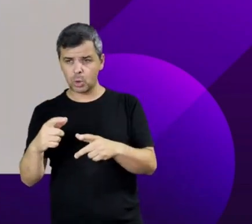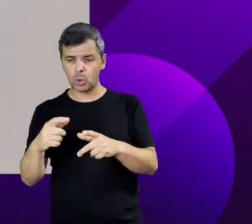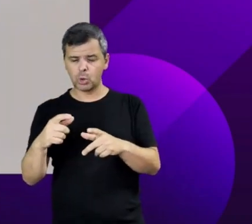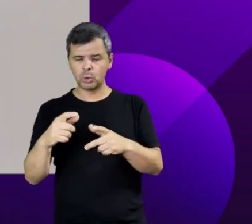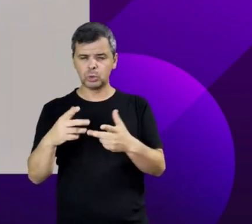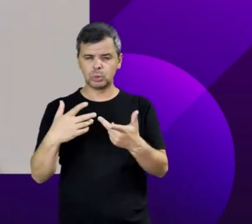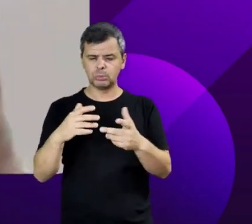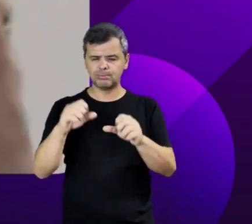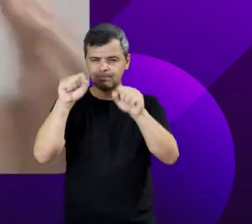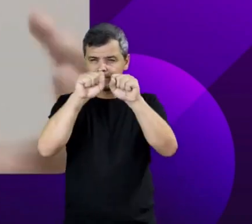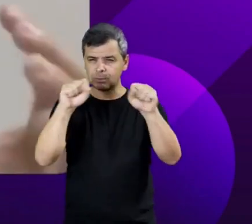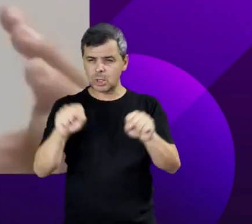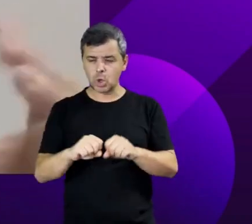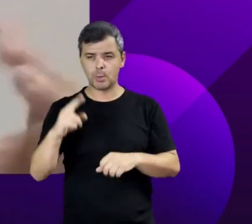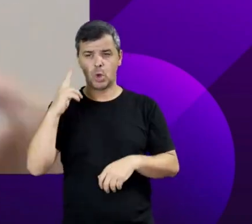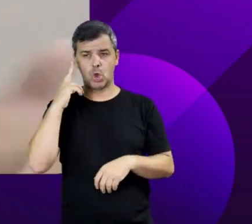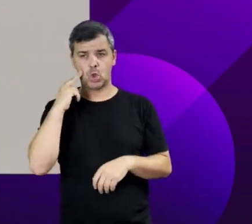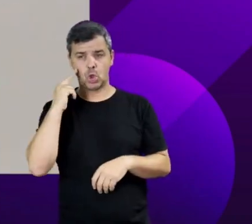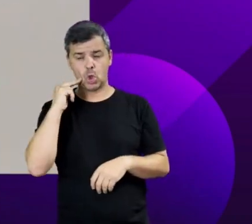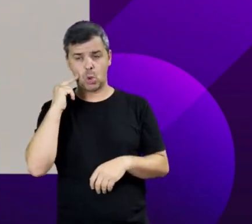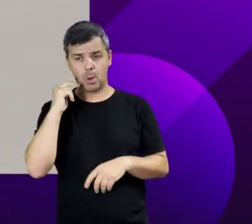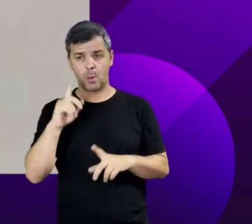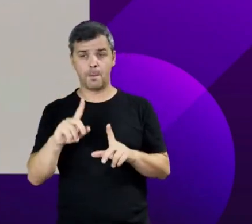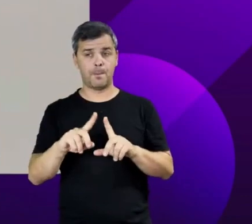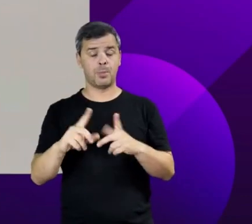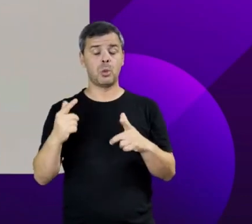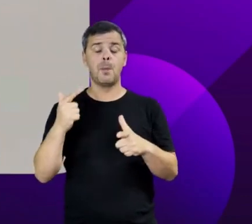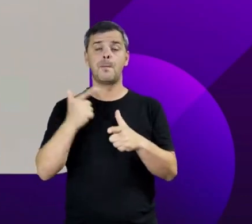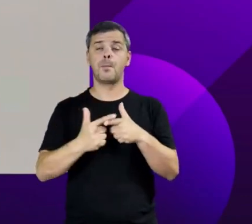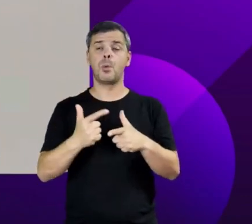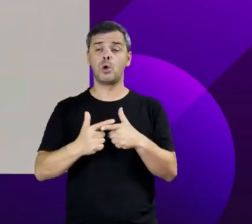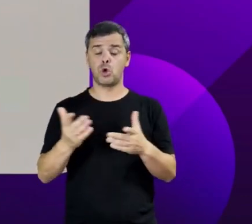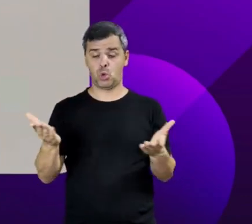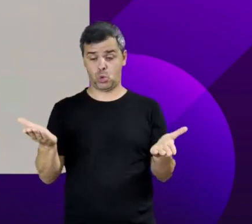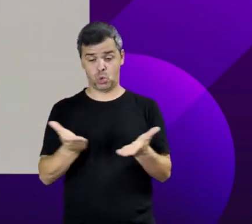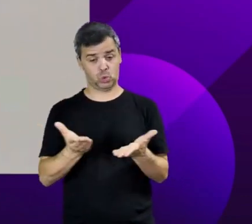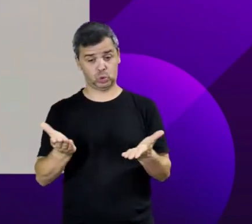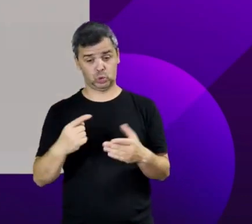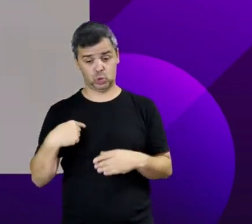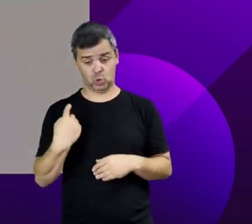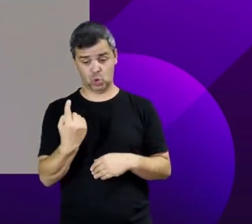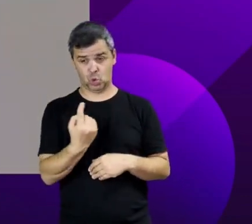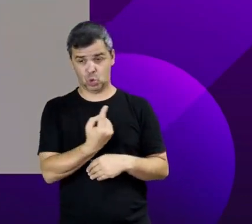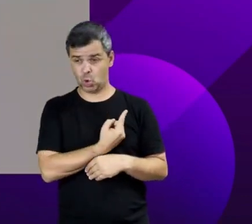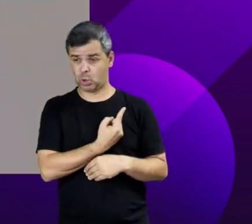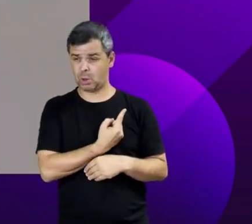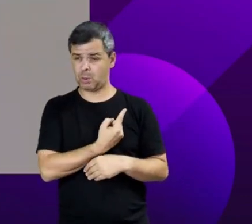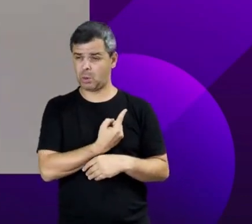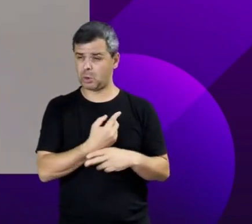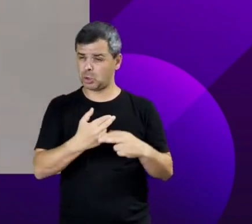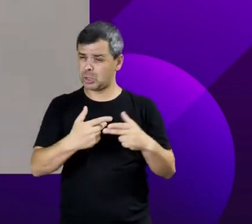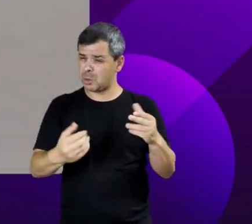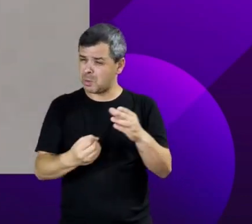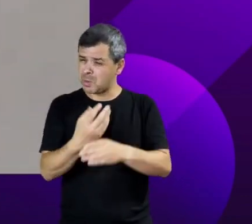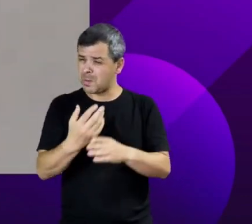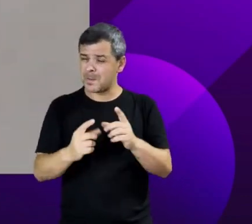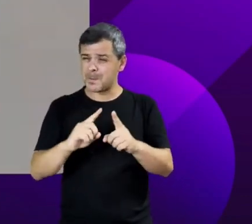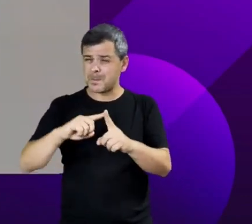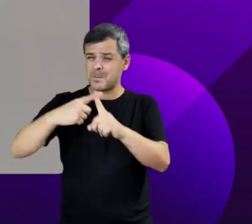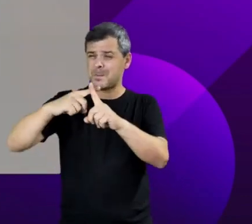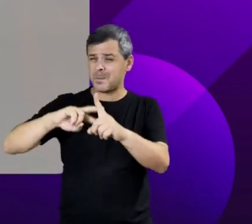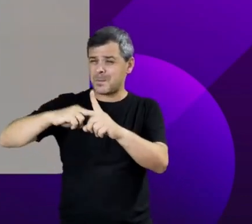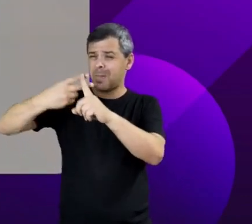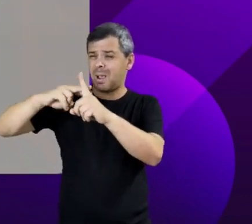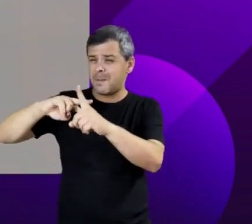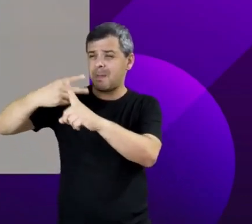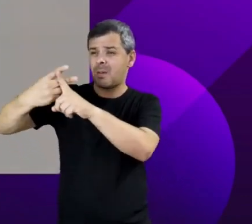ciclo natural. O grande problema é que hoje nós produzimos muito mais do que nós